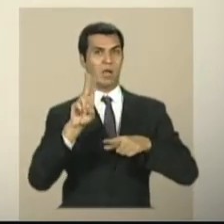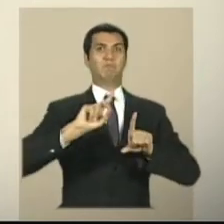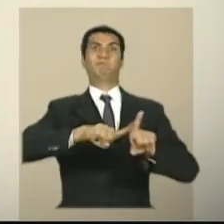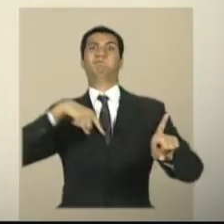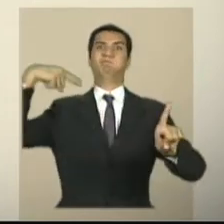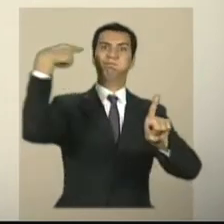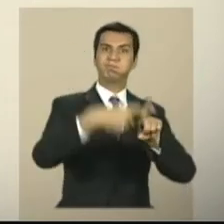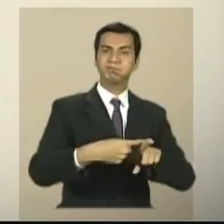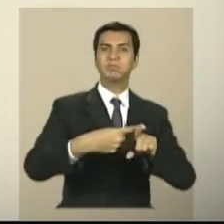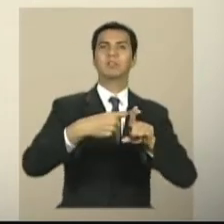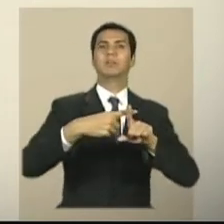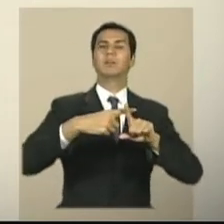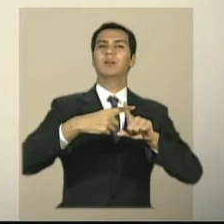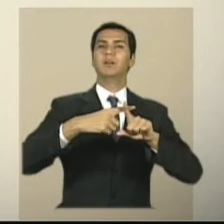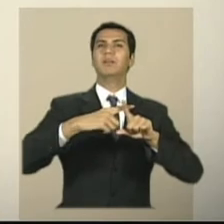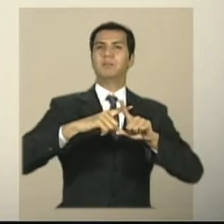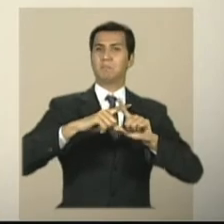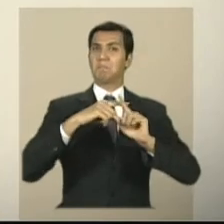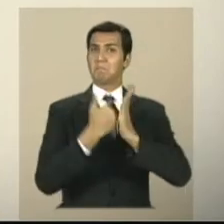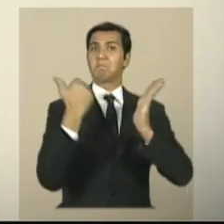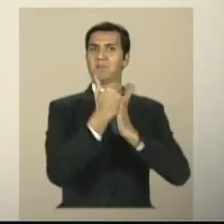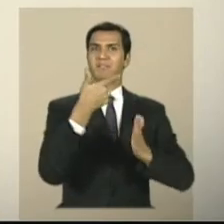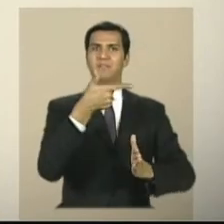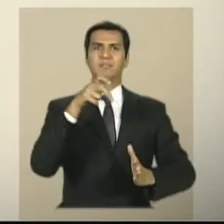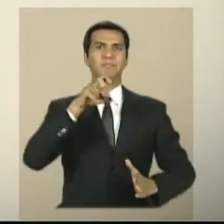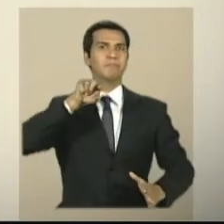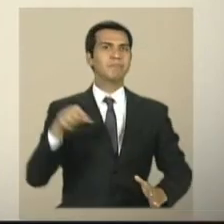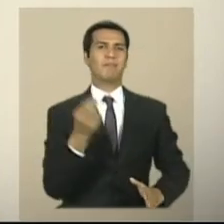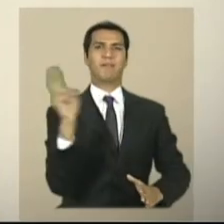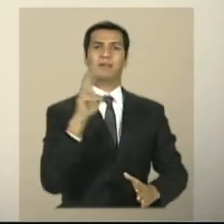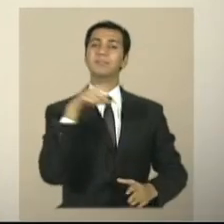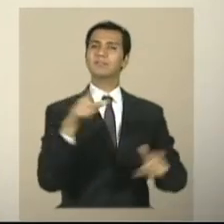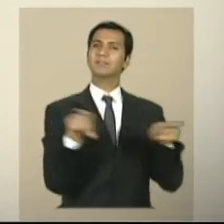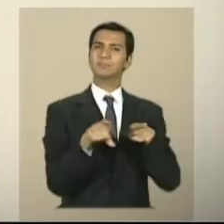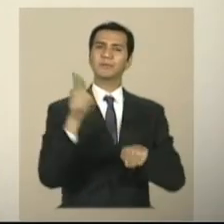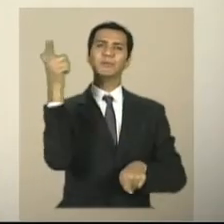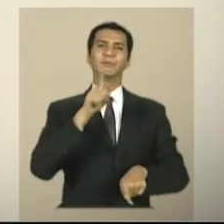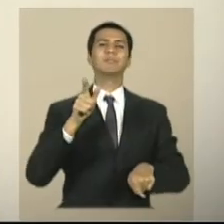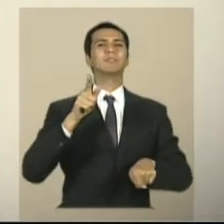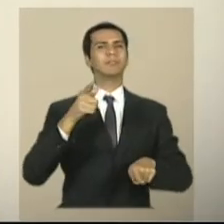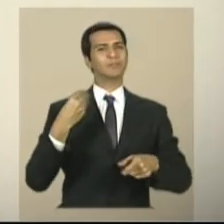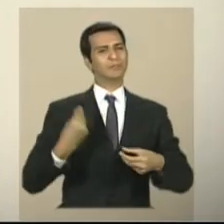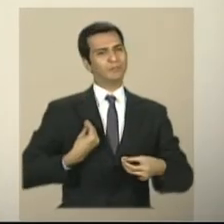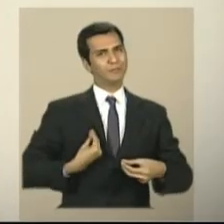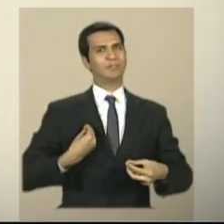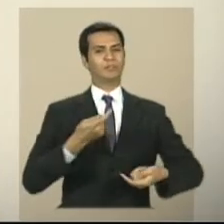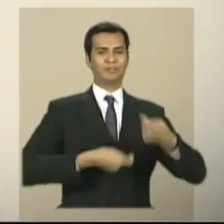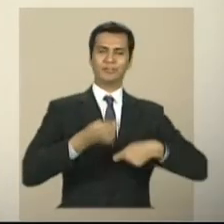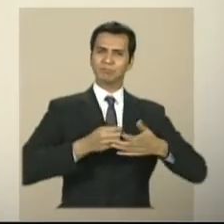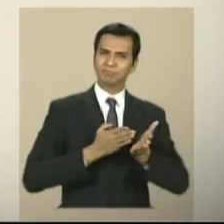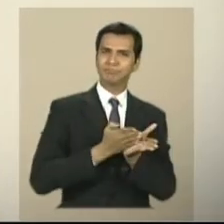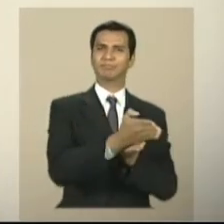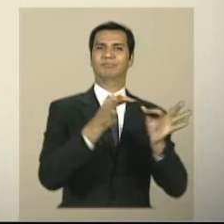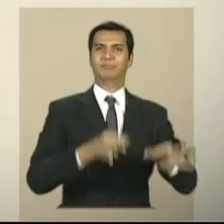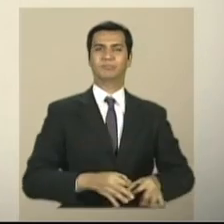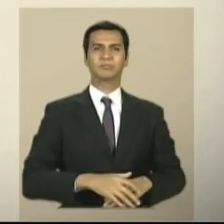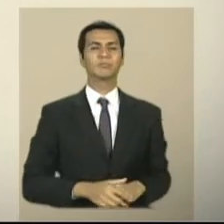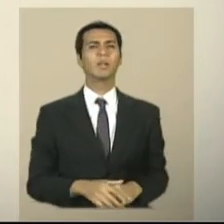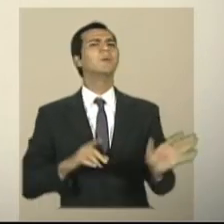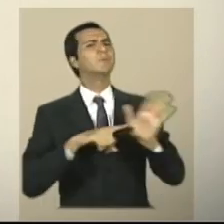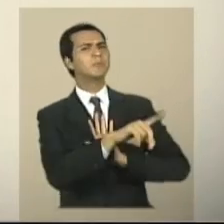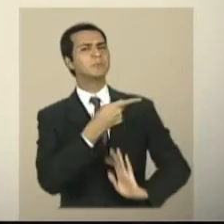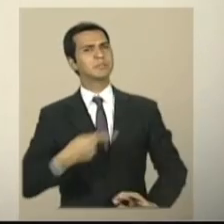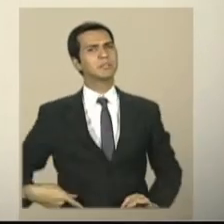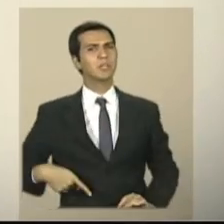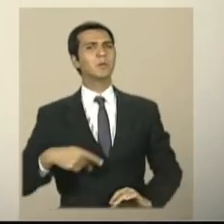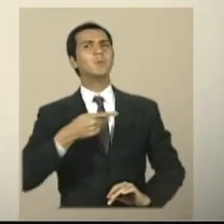Luciana estabilidade financeira que ela sempre sonhou quantas pessoas Presidente a senhora acredita que poderão ter acesso a esse